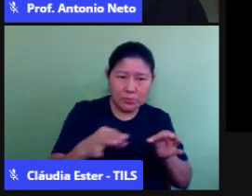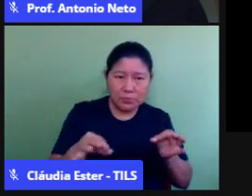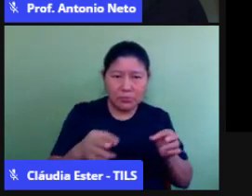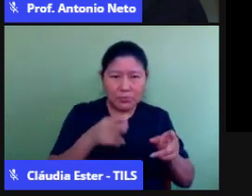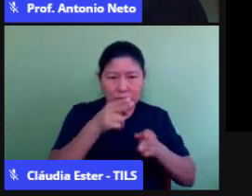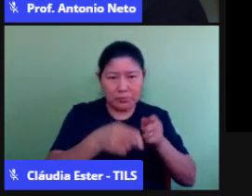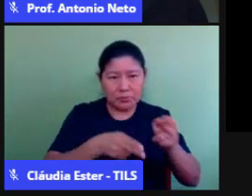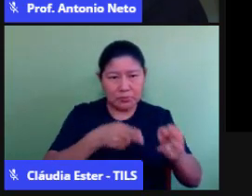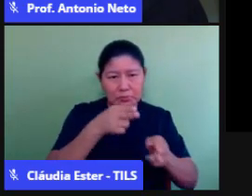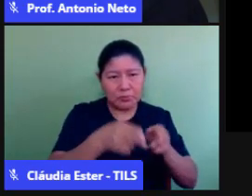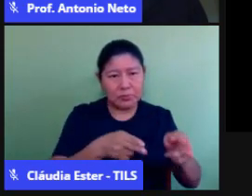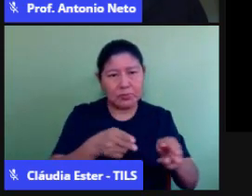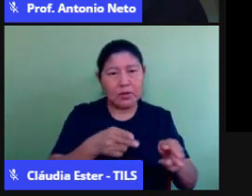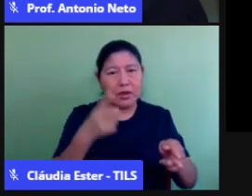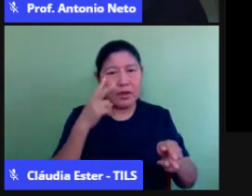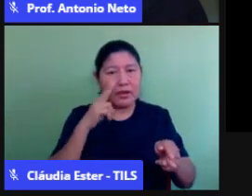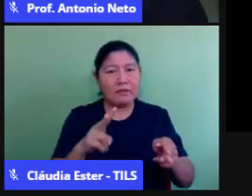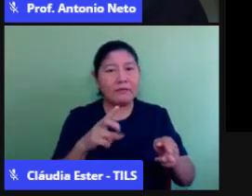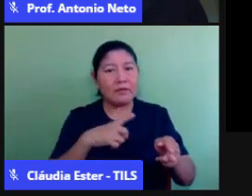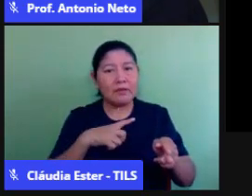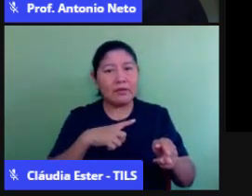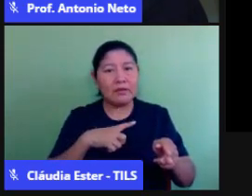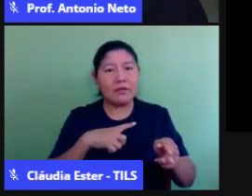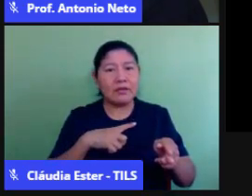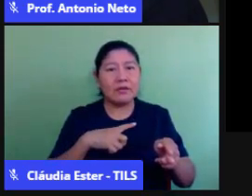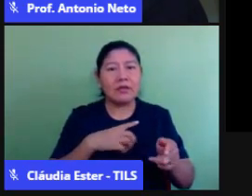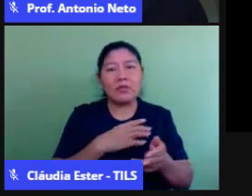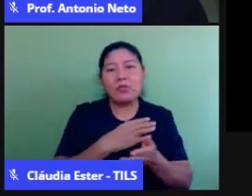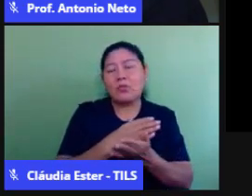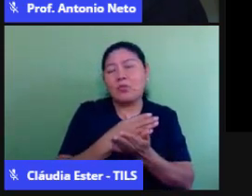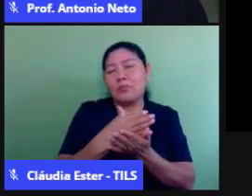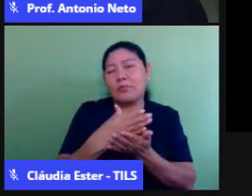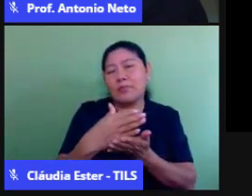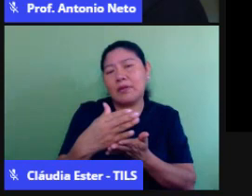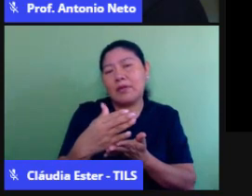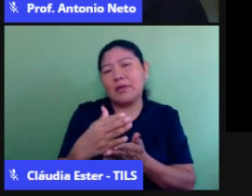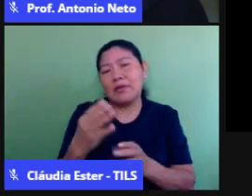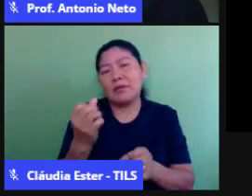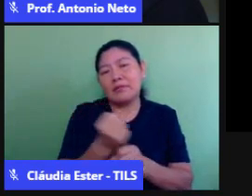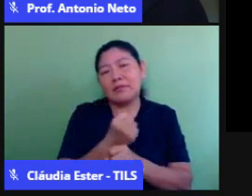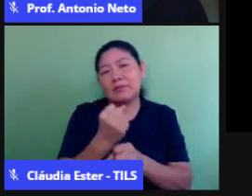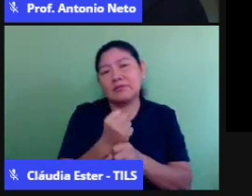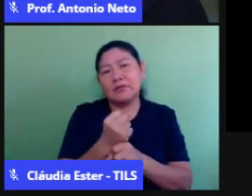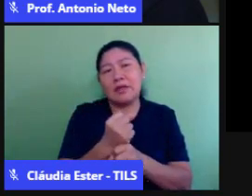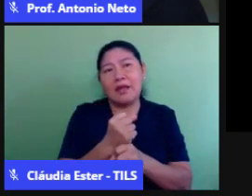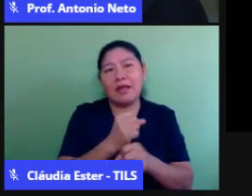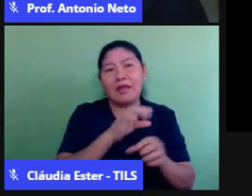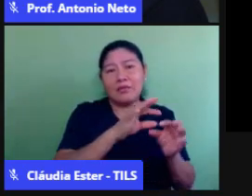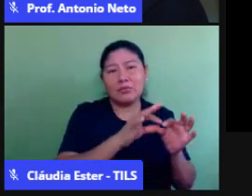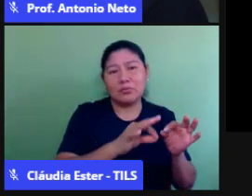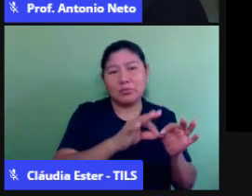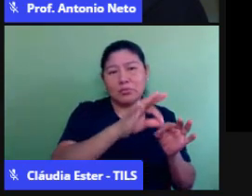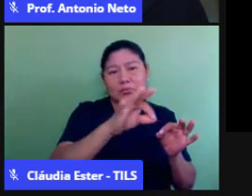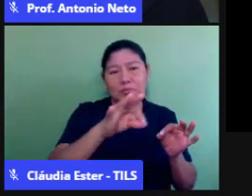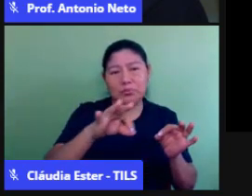sabendo que se a ferrovia vai, e quando a ferrovia, naquele tempo, ia para uma cidade, né,